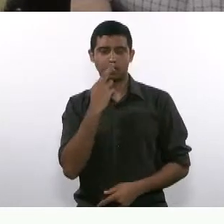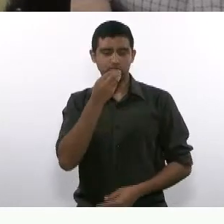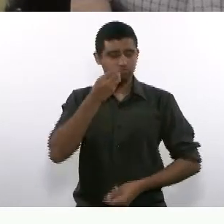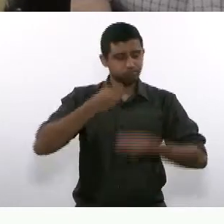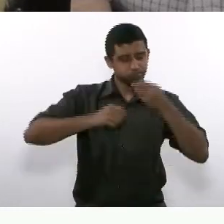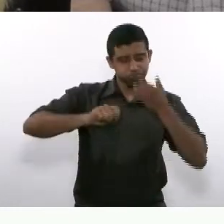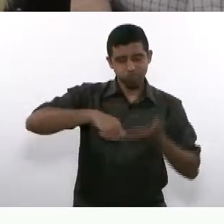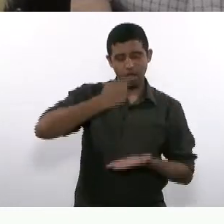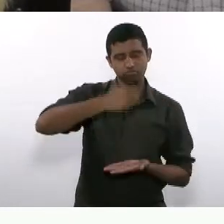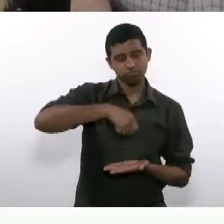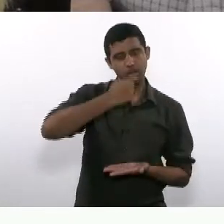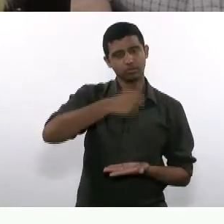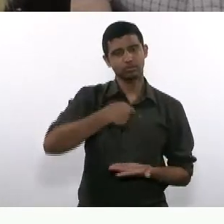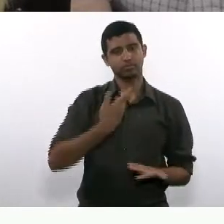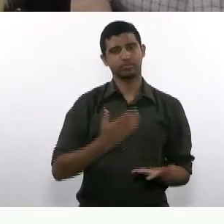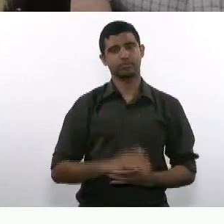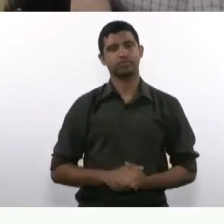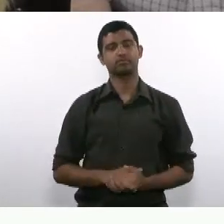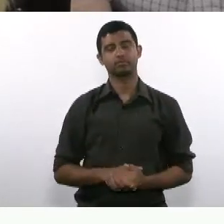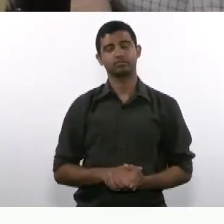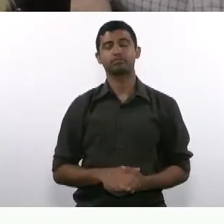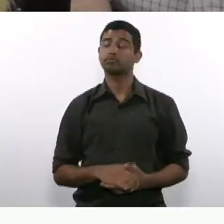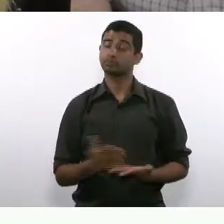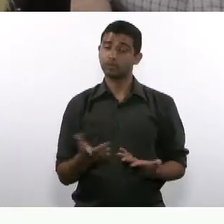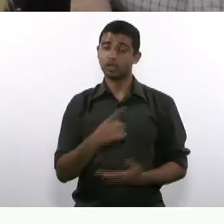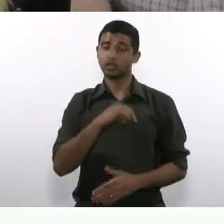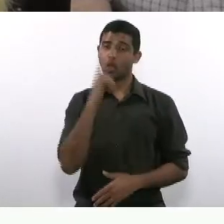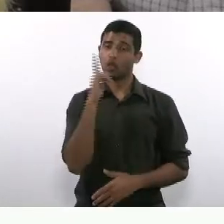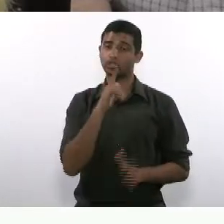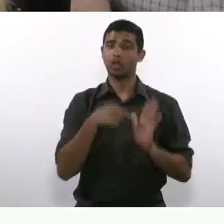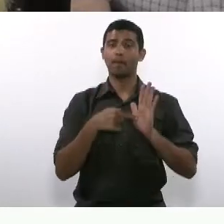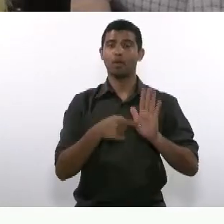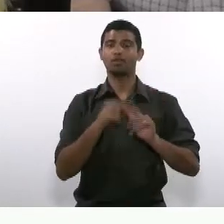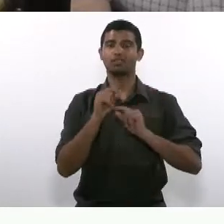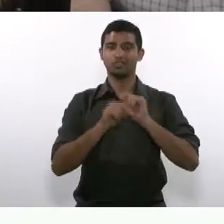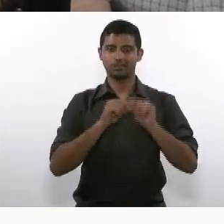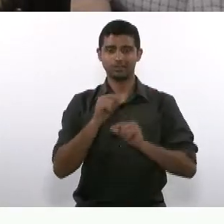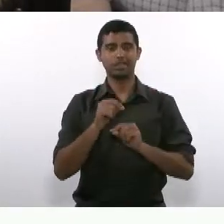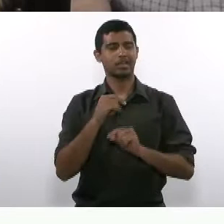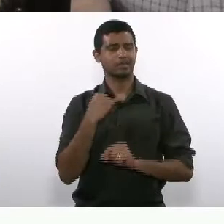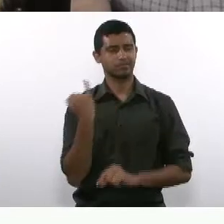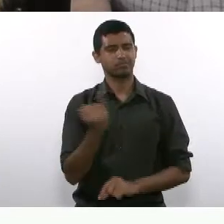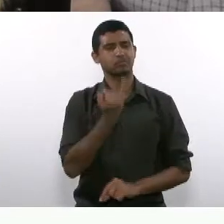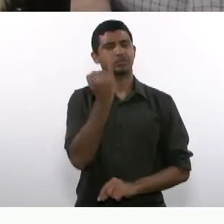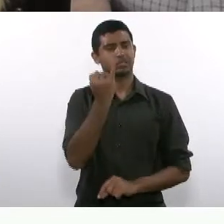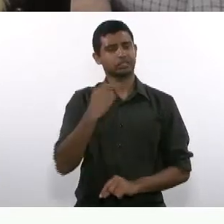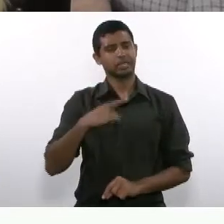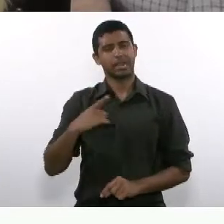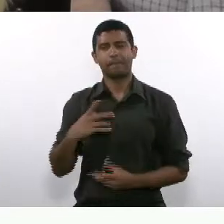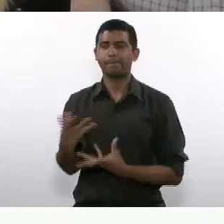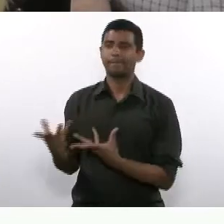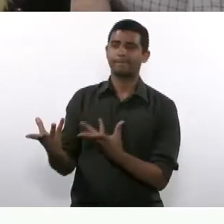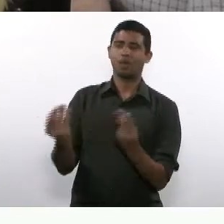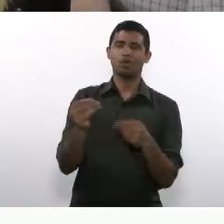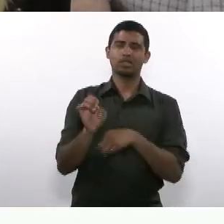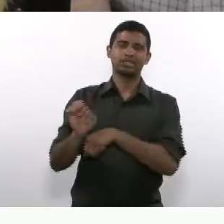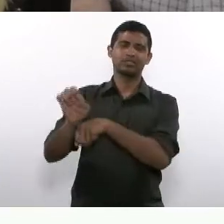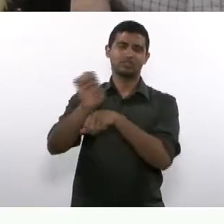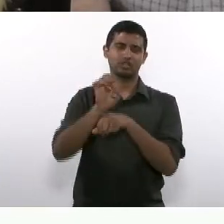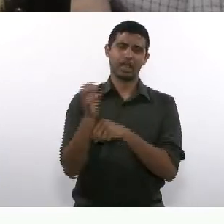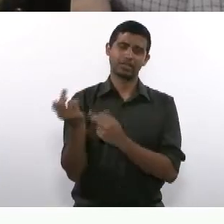a gente conseguiu mostrar também que era importante a gente manter, já que outros estados aplicavam isso, o